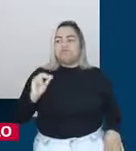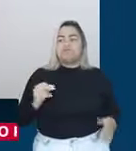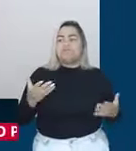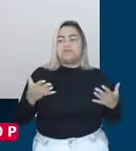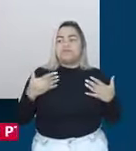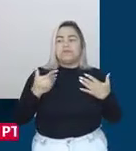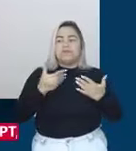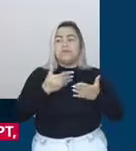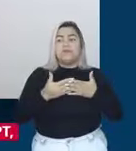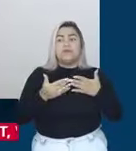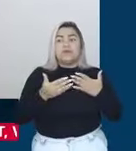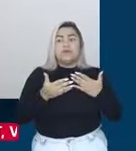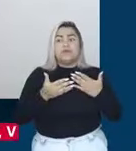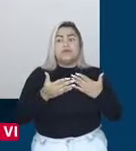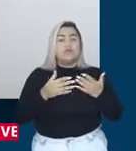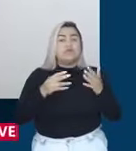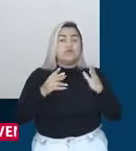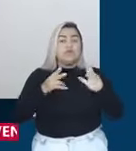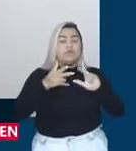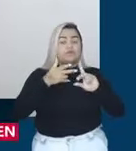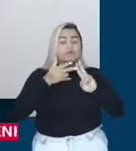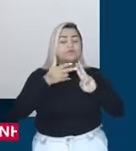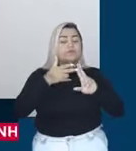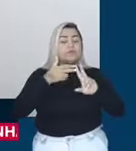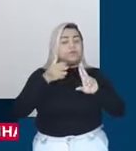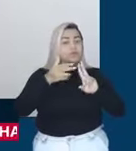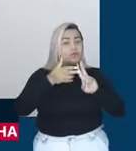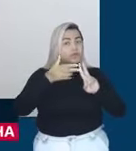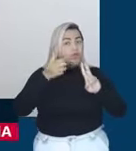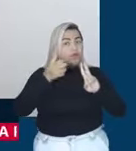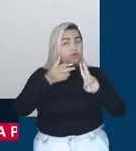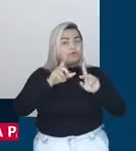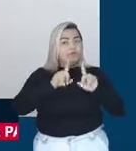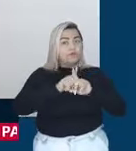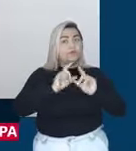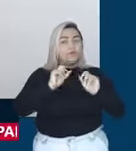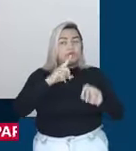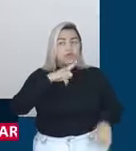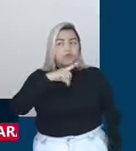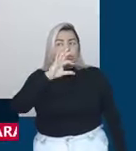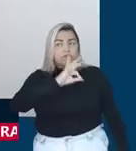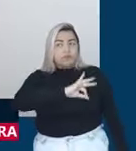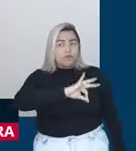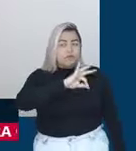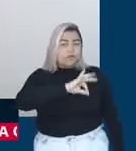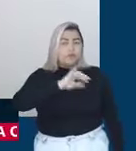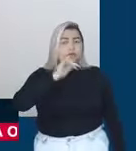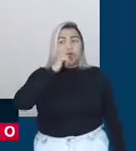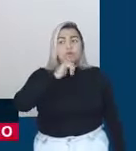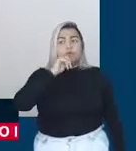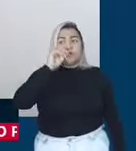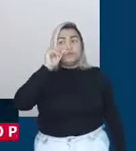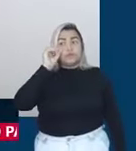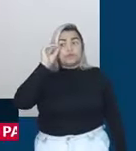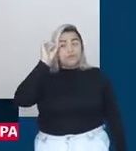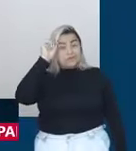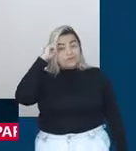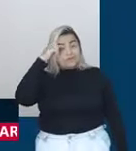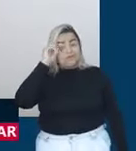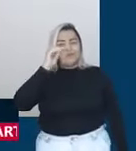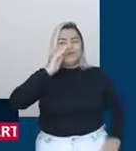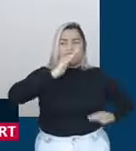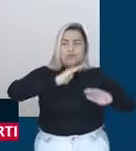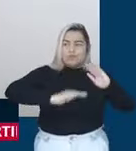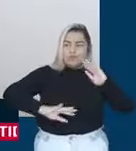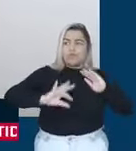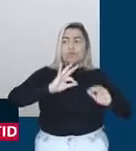os povos, fruto dos povos indígenas, né? Se eles passam a ganhar o mesmo salário, a mulher negra e a mulher índia que ganham o menor salário, ela